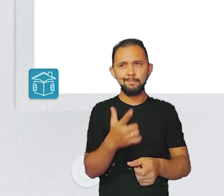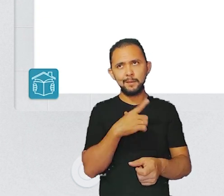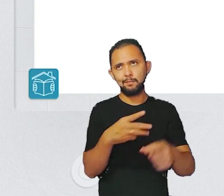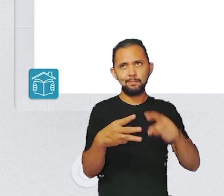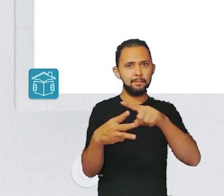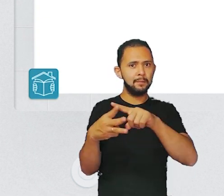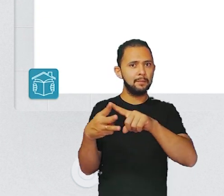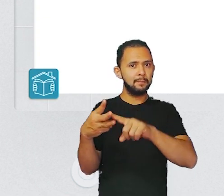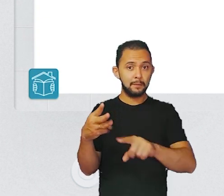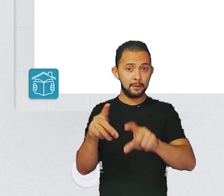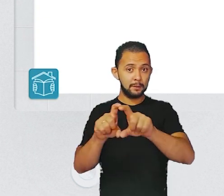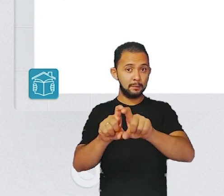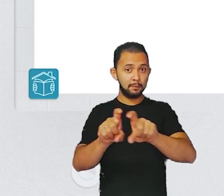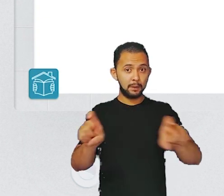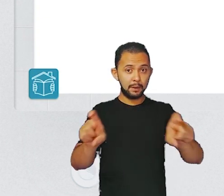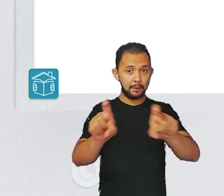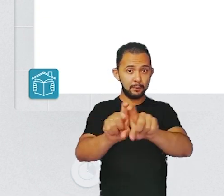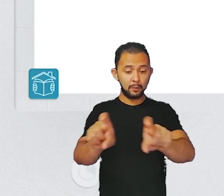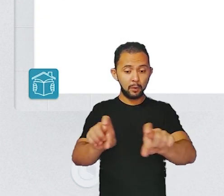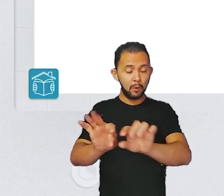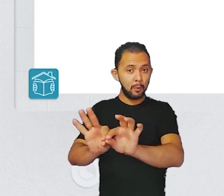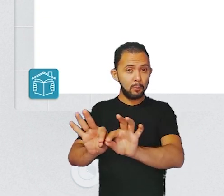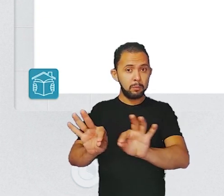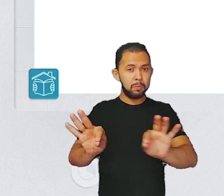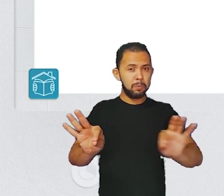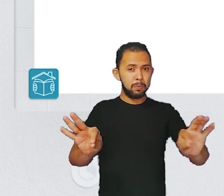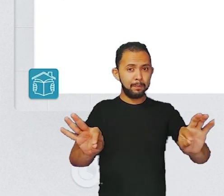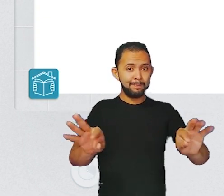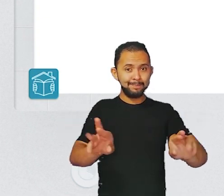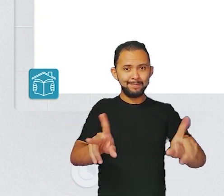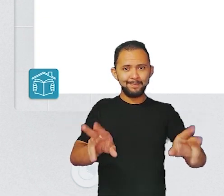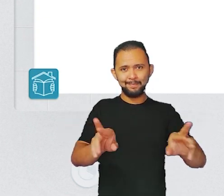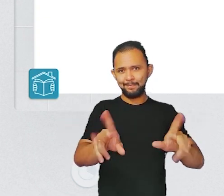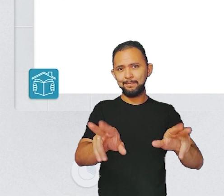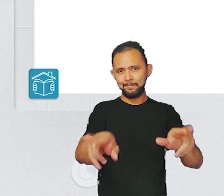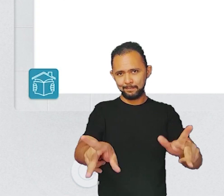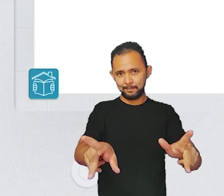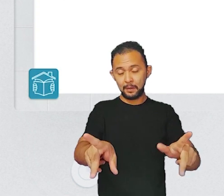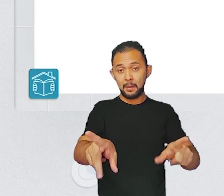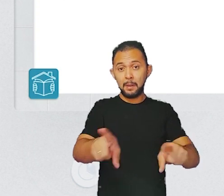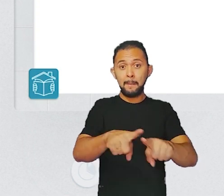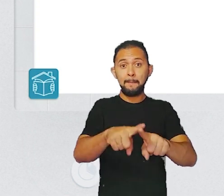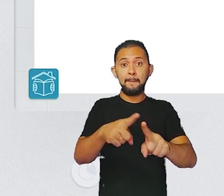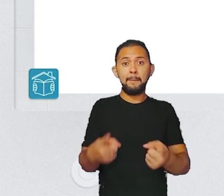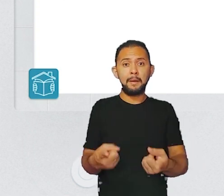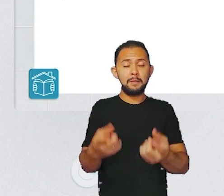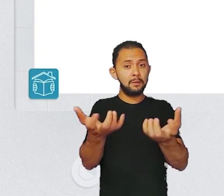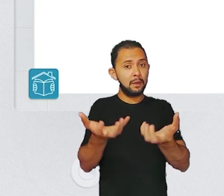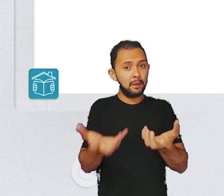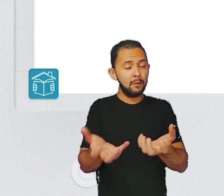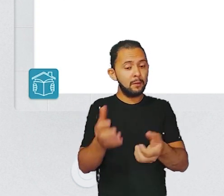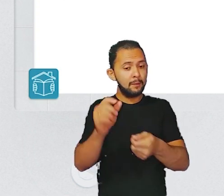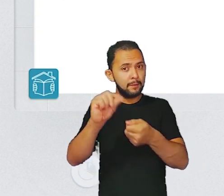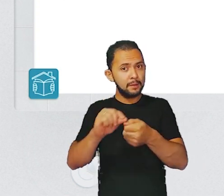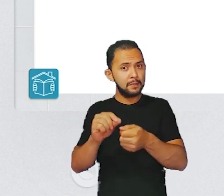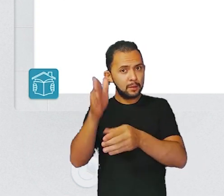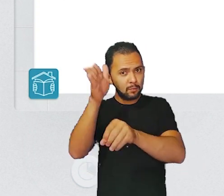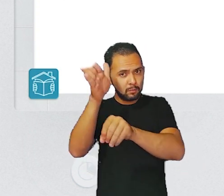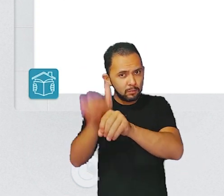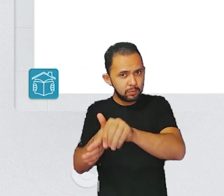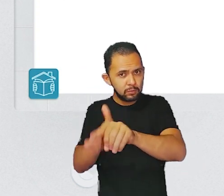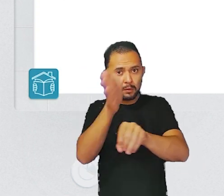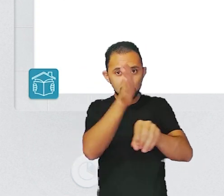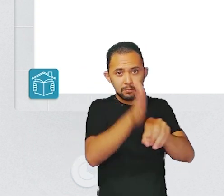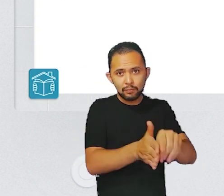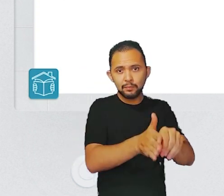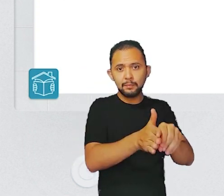barras de tamanhos diferentes, mas eu quero dividir elas de um mesmo tamanho. Beleza?